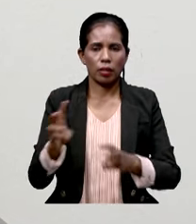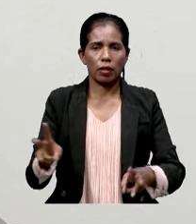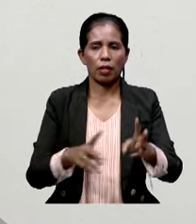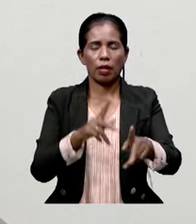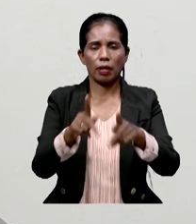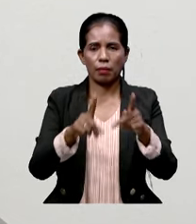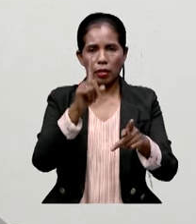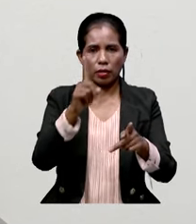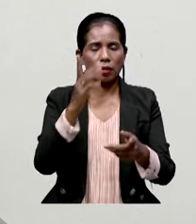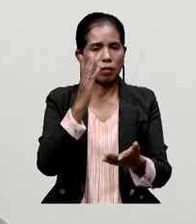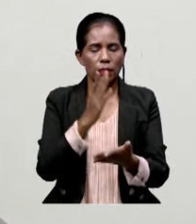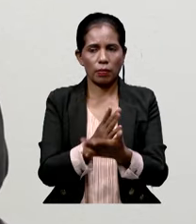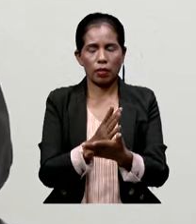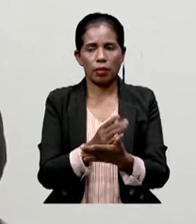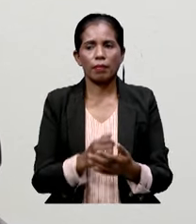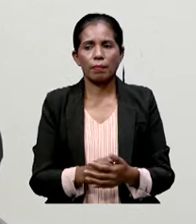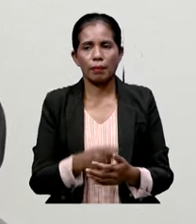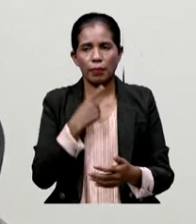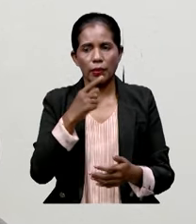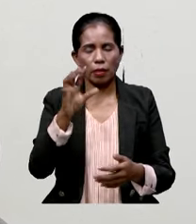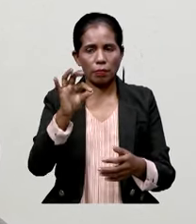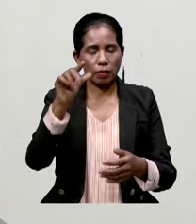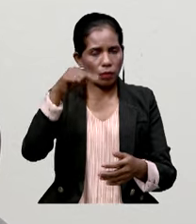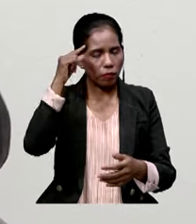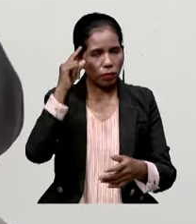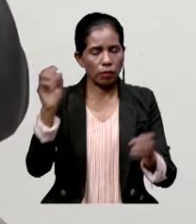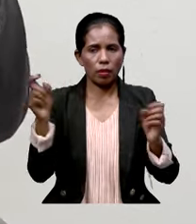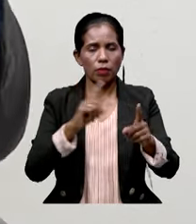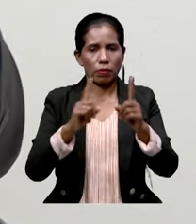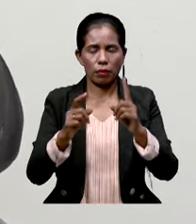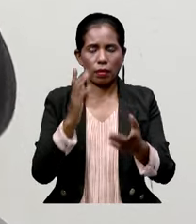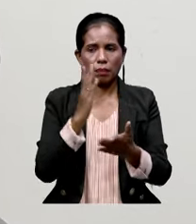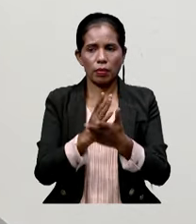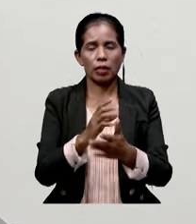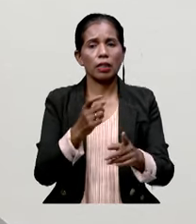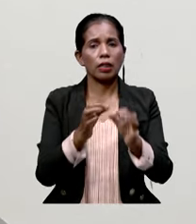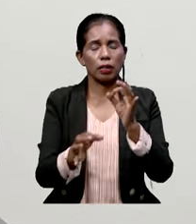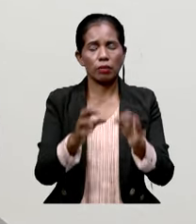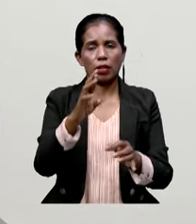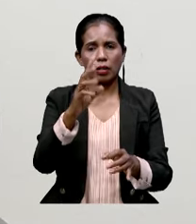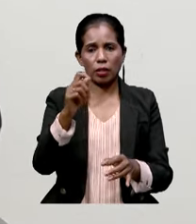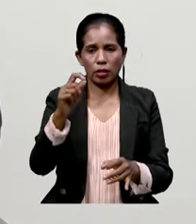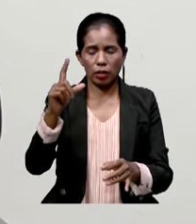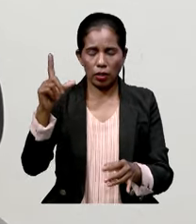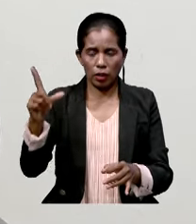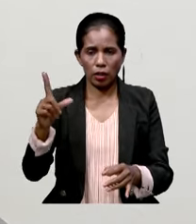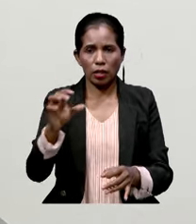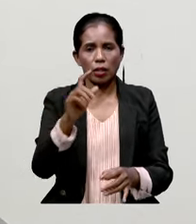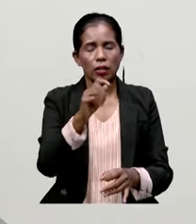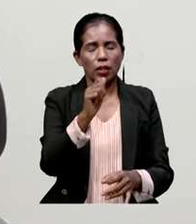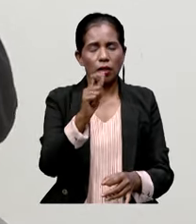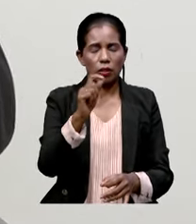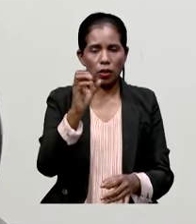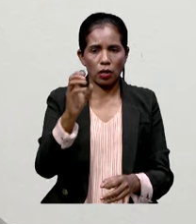atu satan dia membro governo intervém. Agora, se RTTL ou Tatuli, se é membro do governo nebe